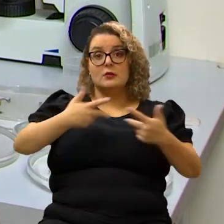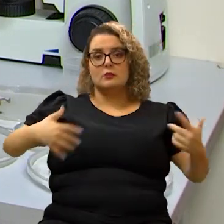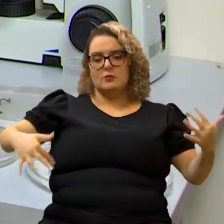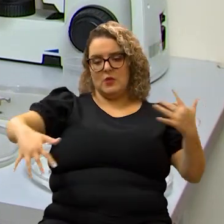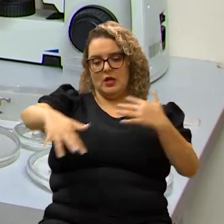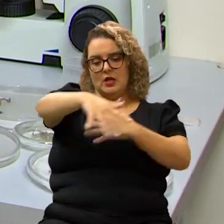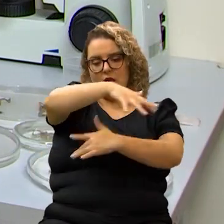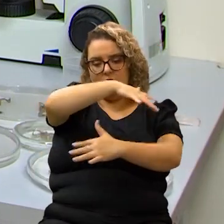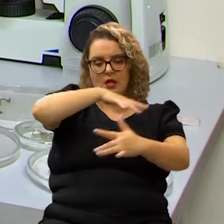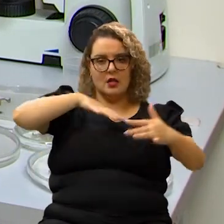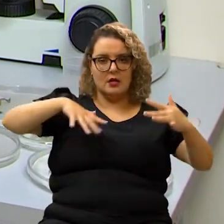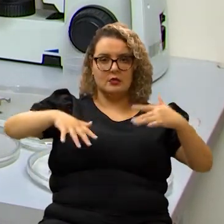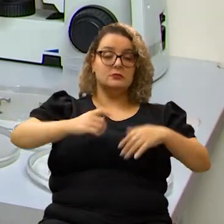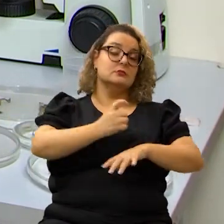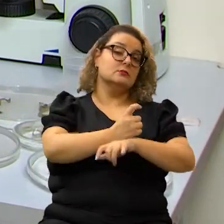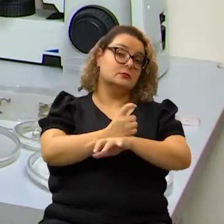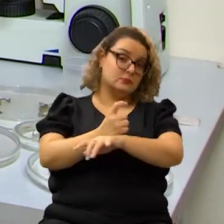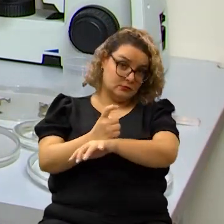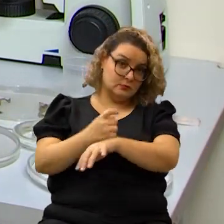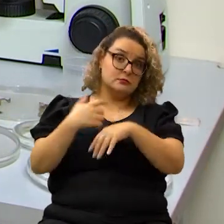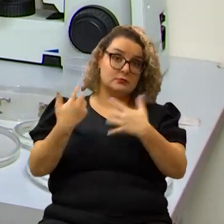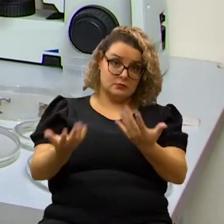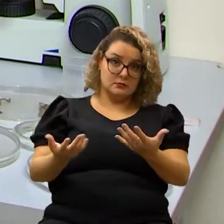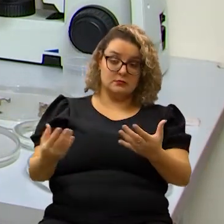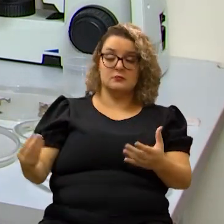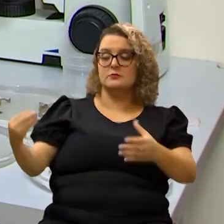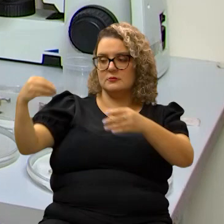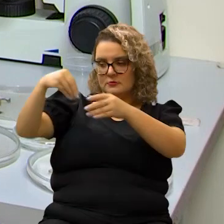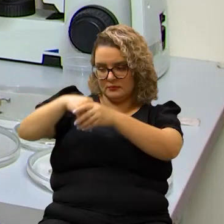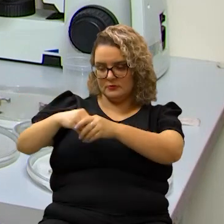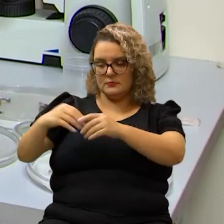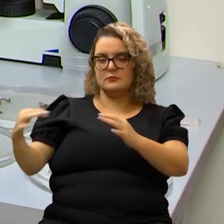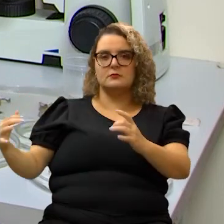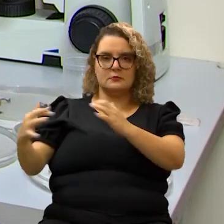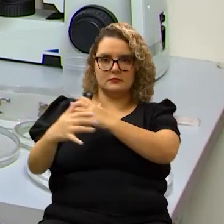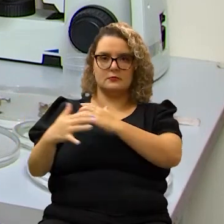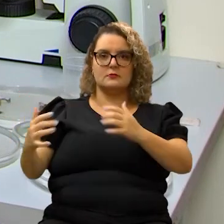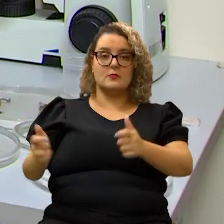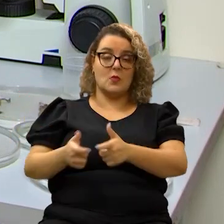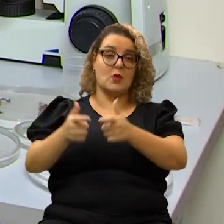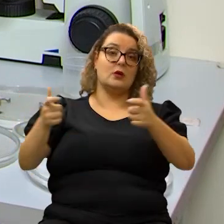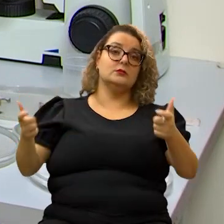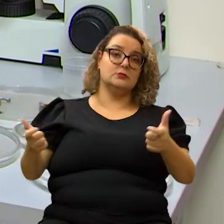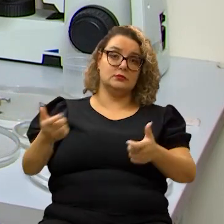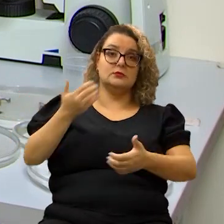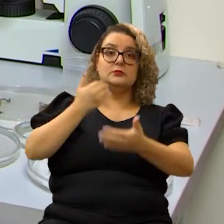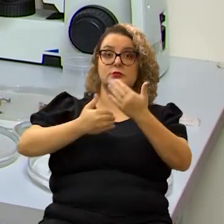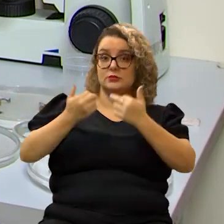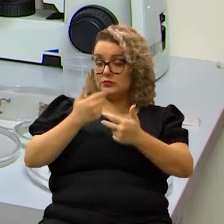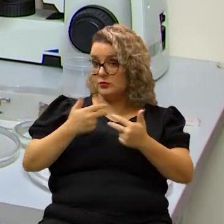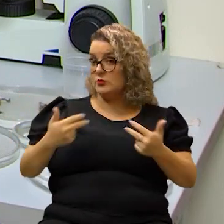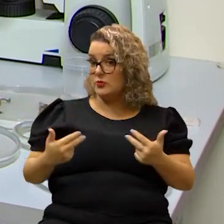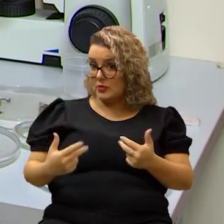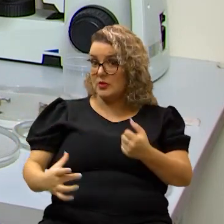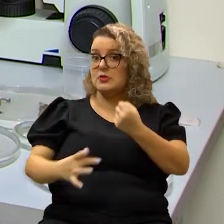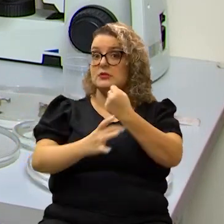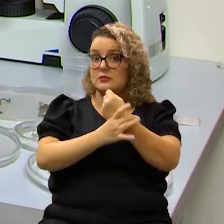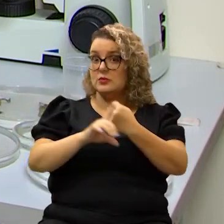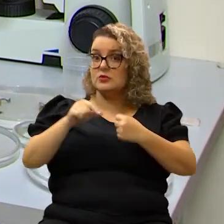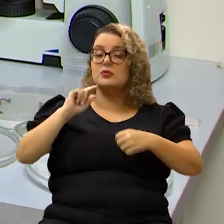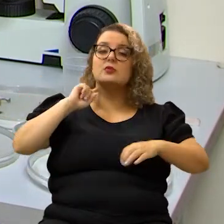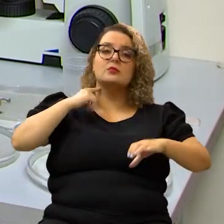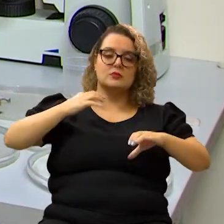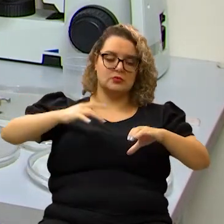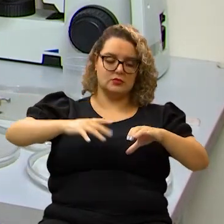animais circulando. Então, o escorpião, ele acabou adentrando dentro da cidade, uma grande quantidade de alimento, um ambiente seguro,